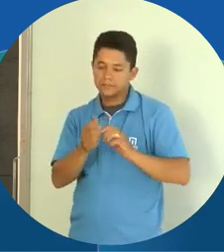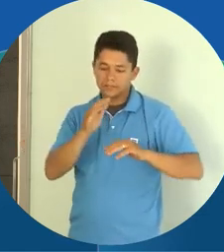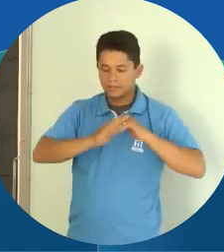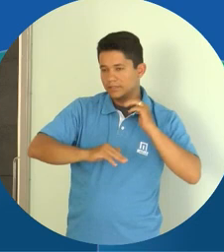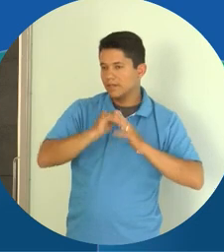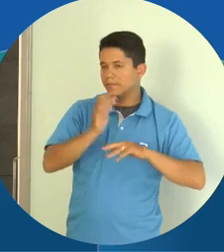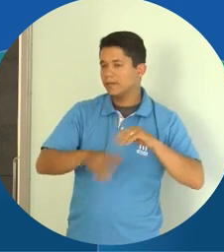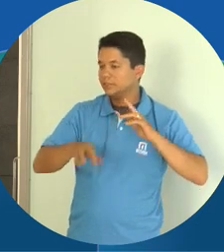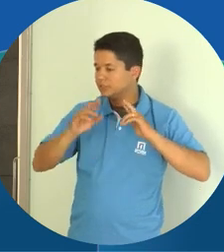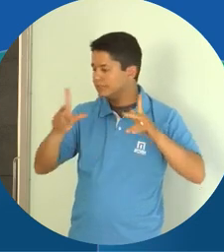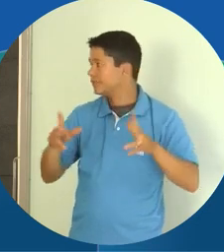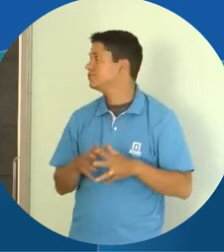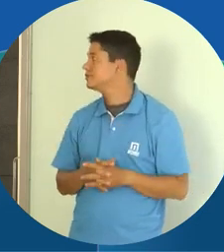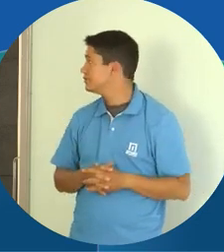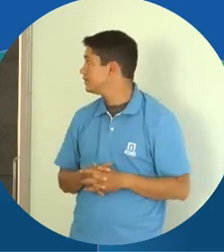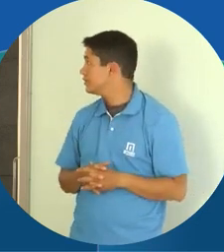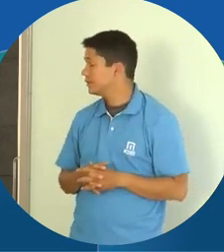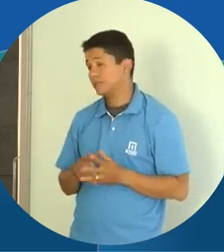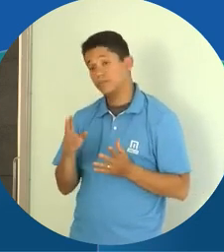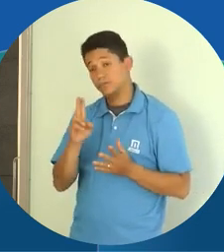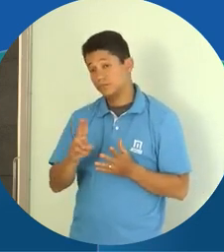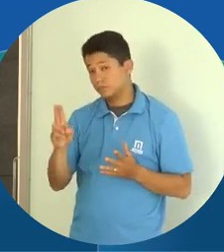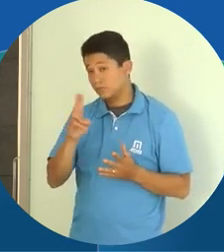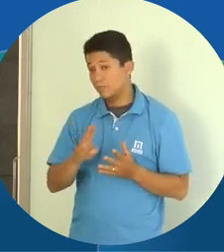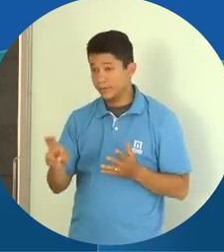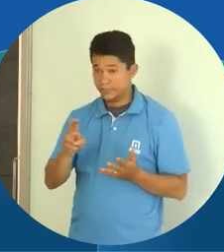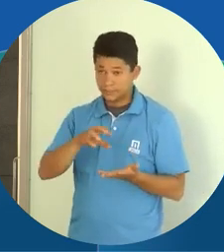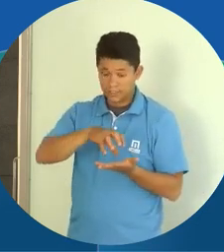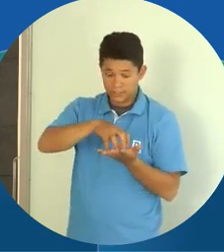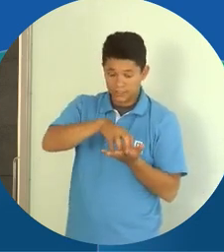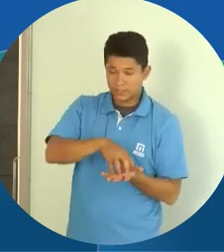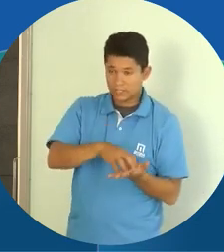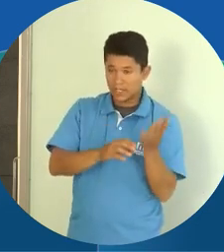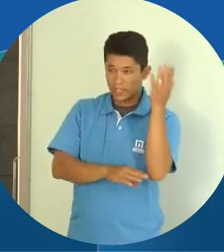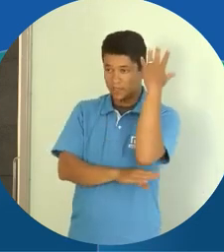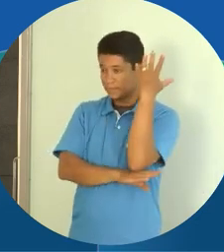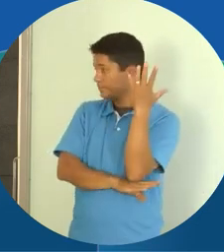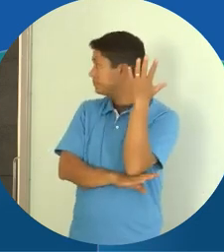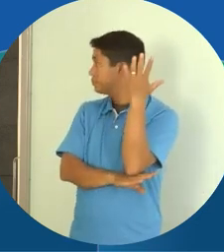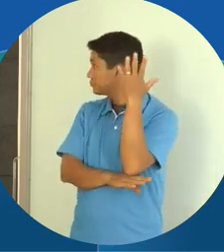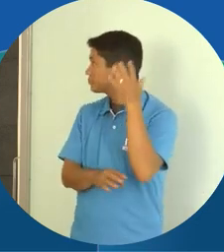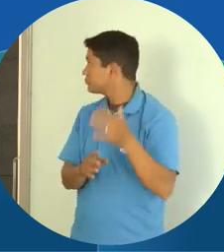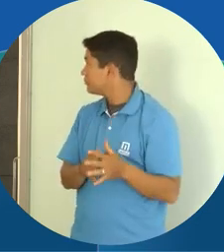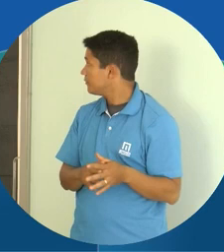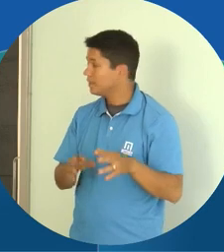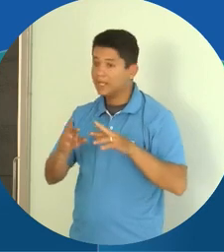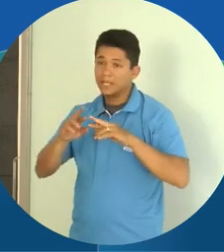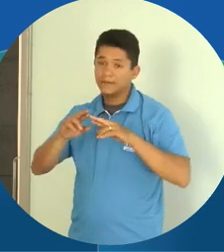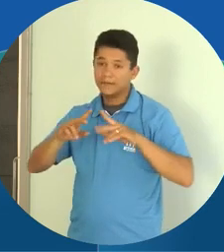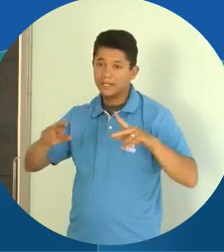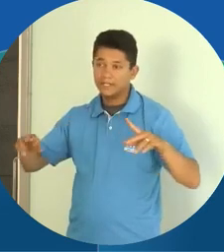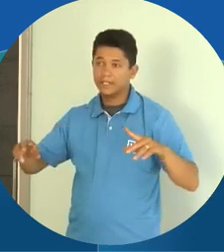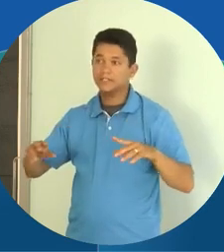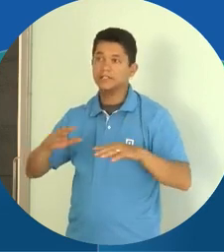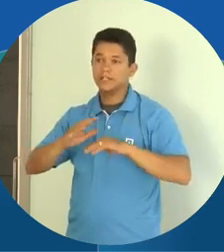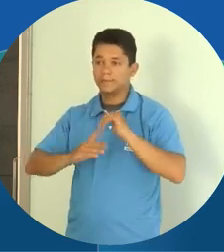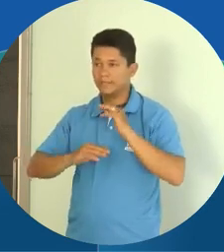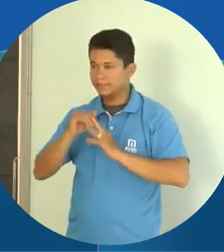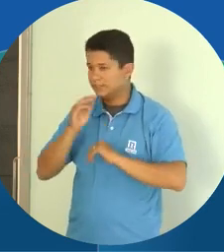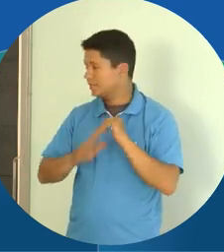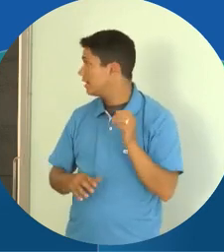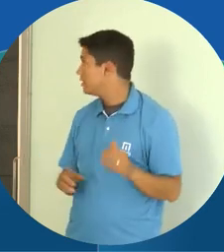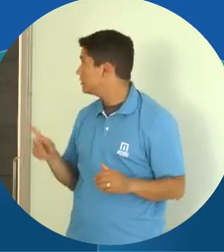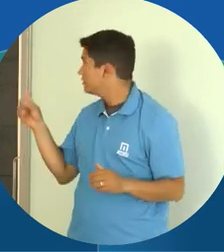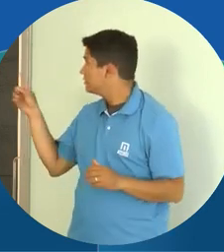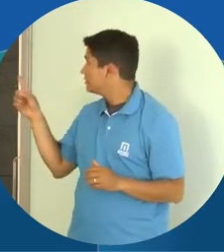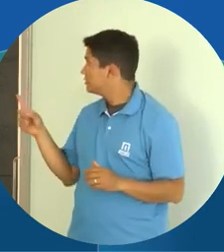diferenciadas. Então, usualmente, as estacas, elas variam de capacidade com esse tipo de arranjo